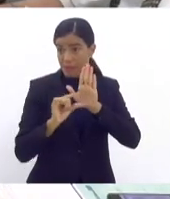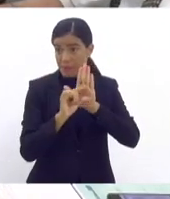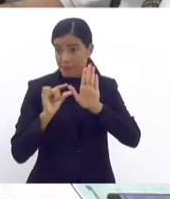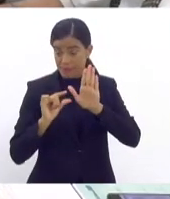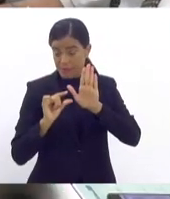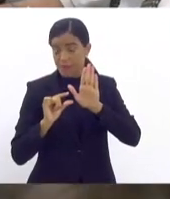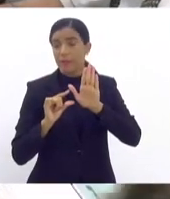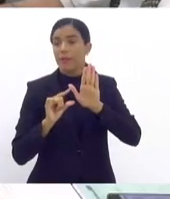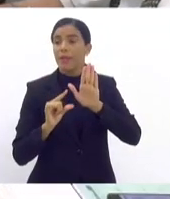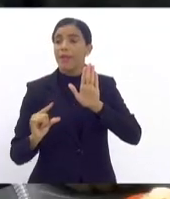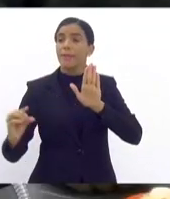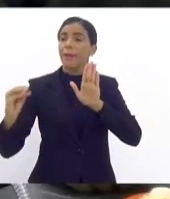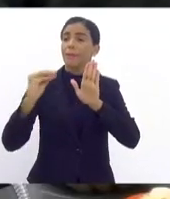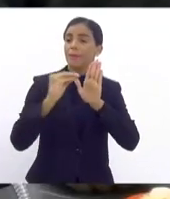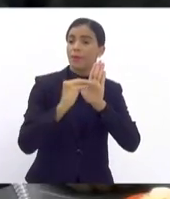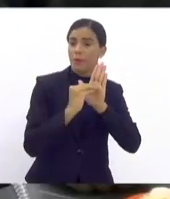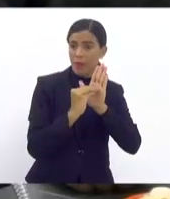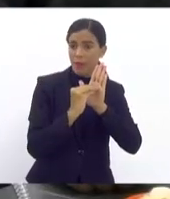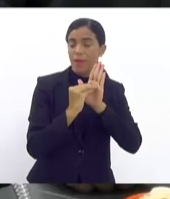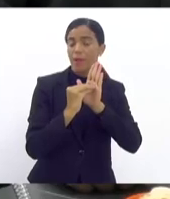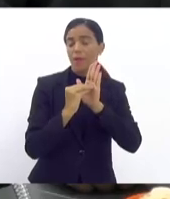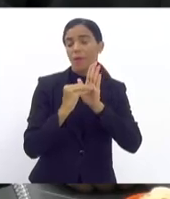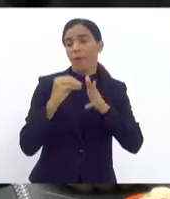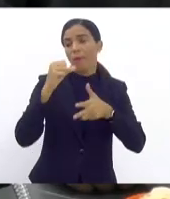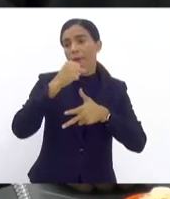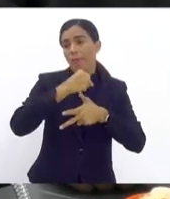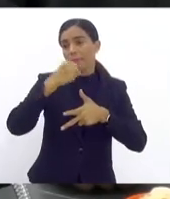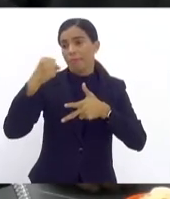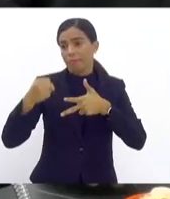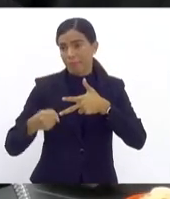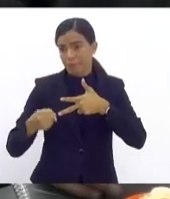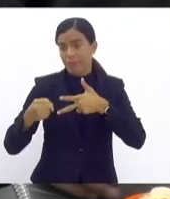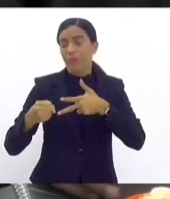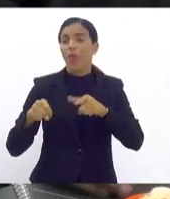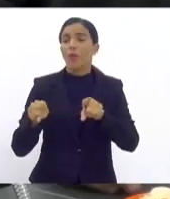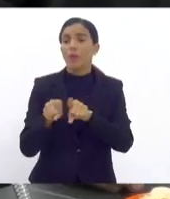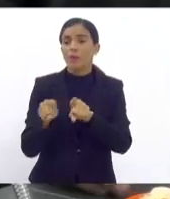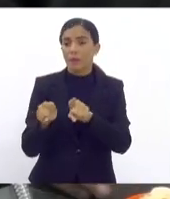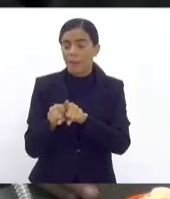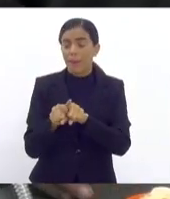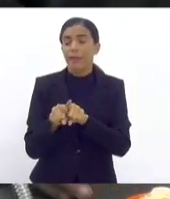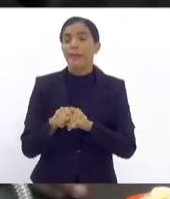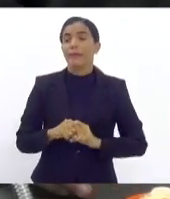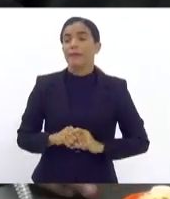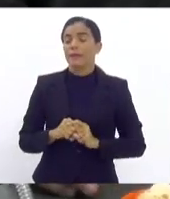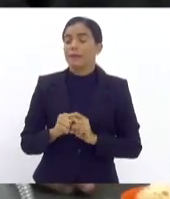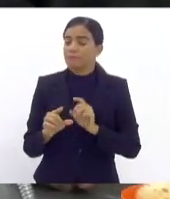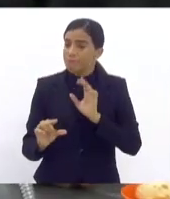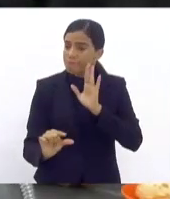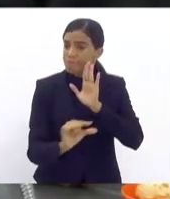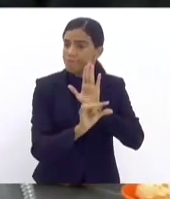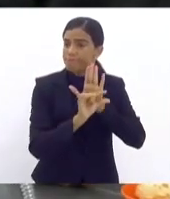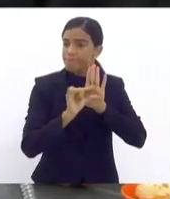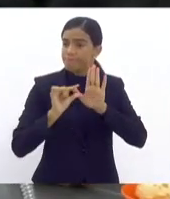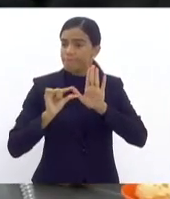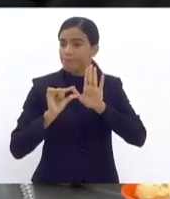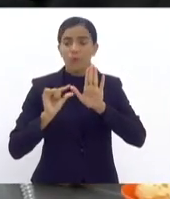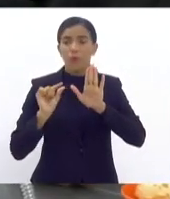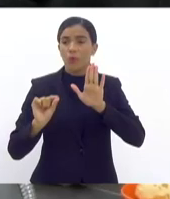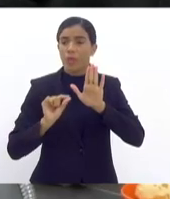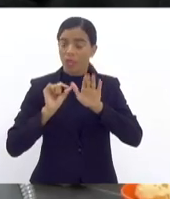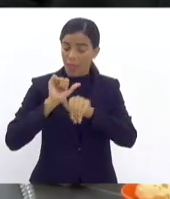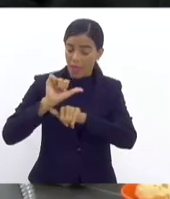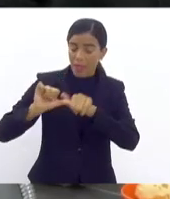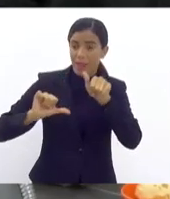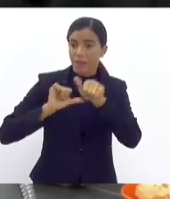de incluir o Poder Executivo regulamentar esta lei, eu também passo a incluir a retificação